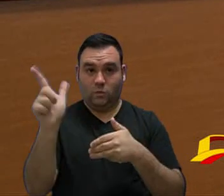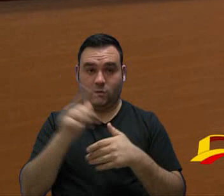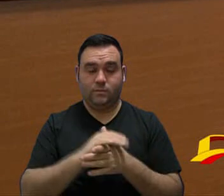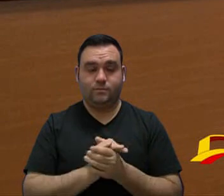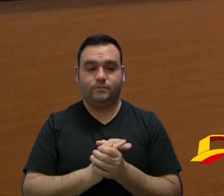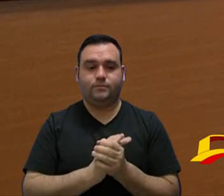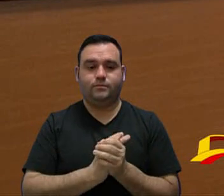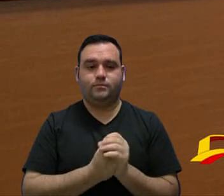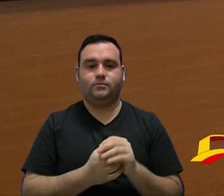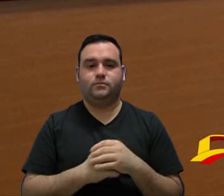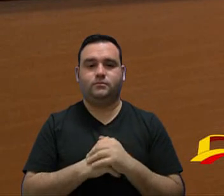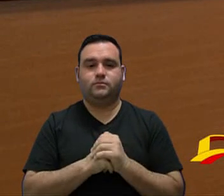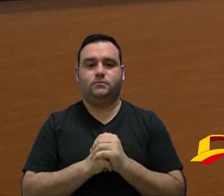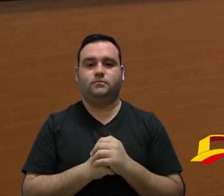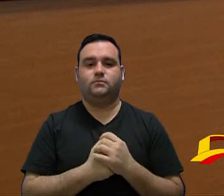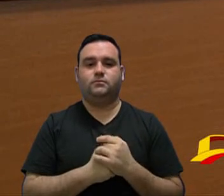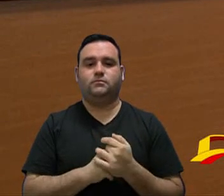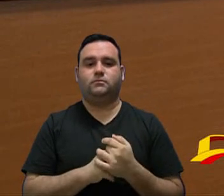slide